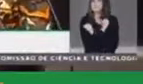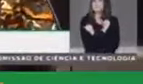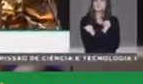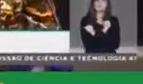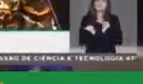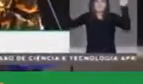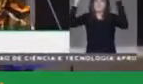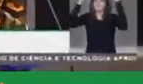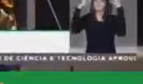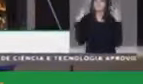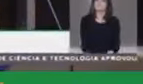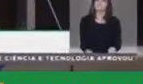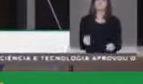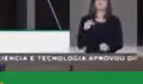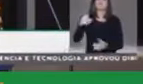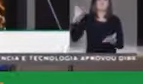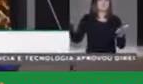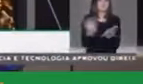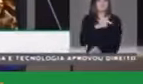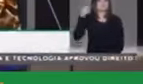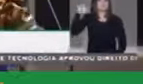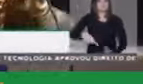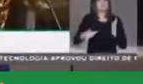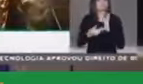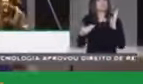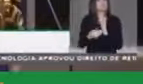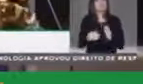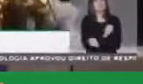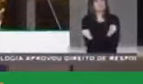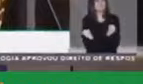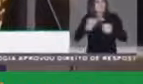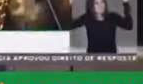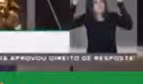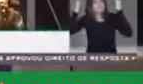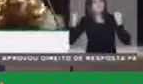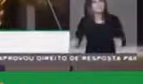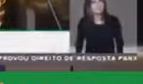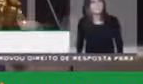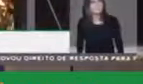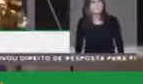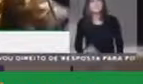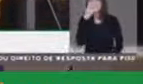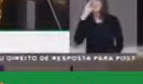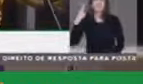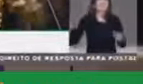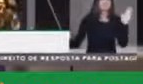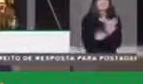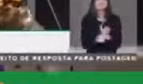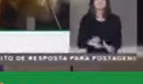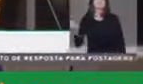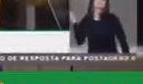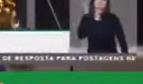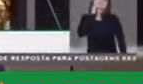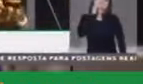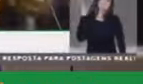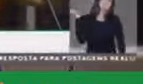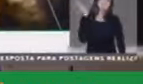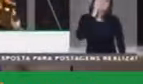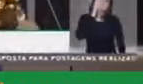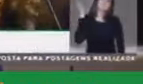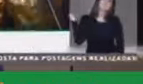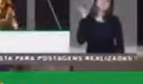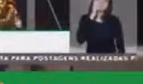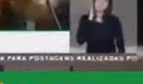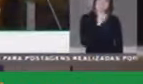impossível aceitar o que aconteceu. Foi como se tivesse dado um tapa na cara